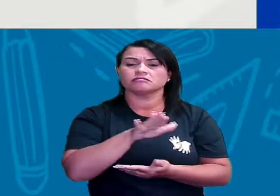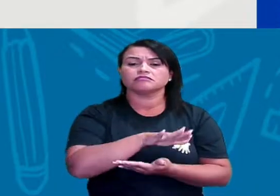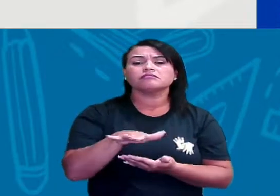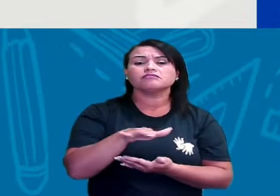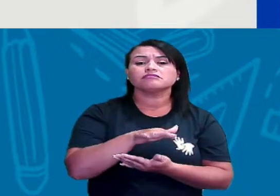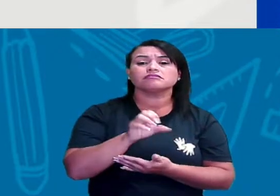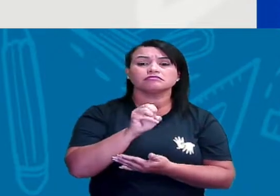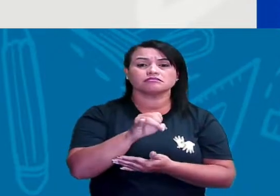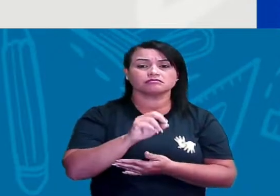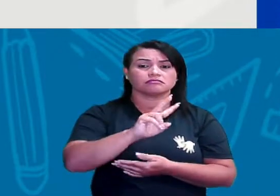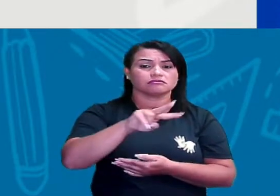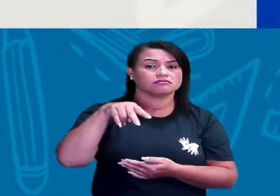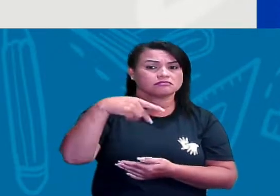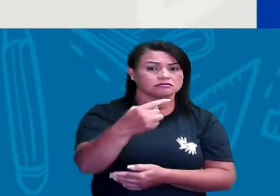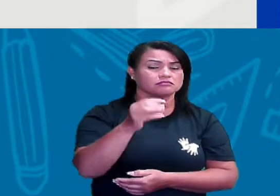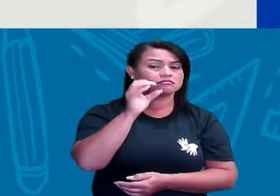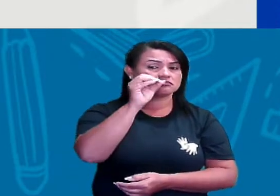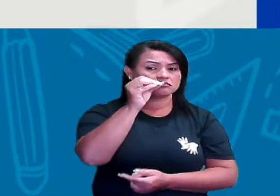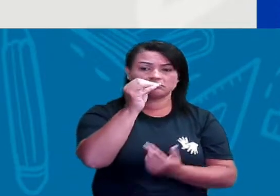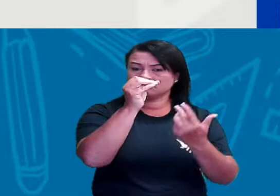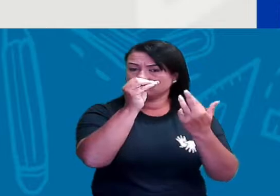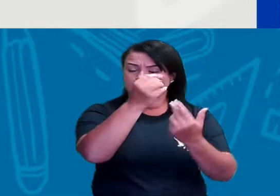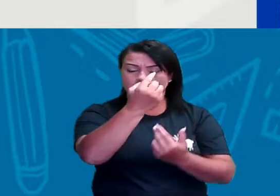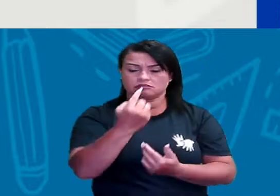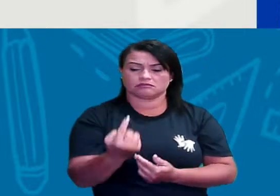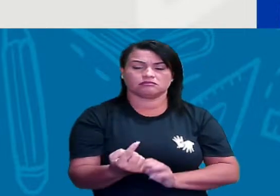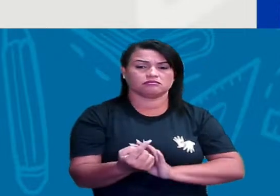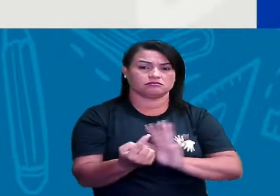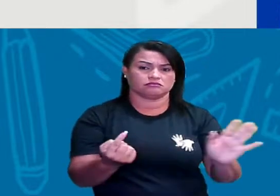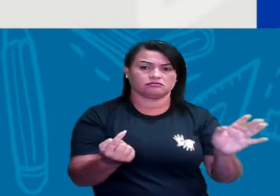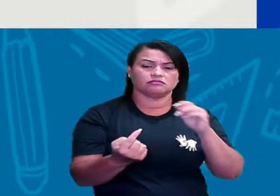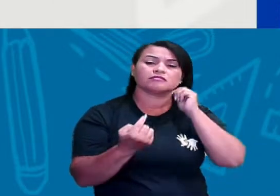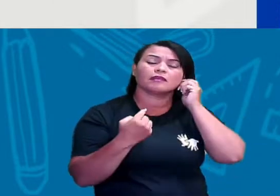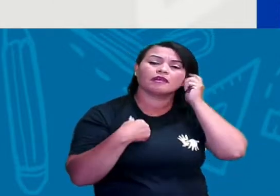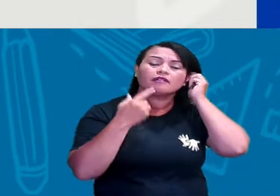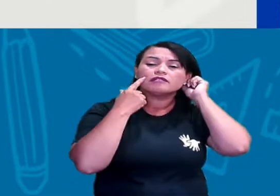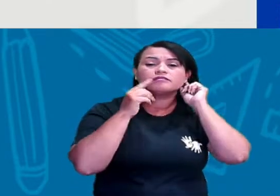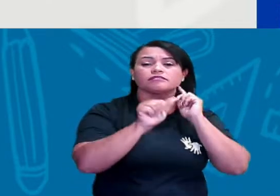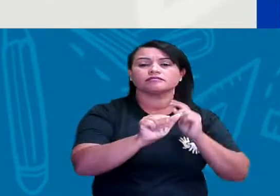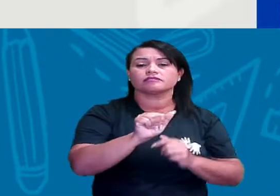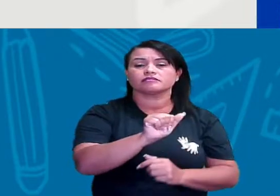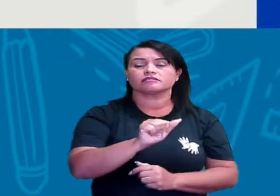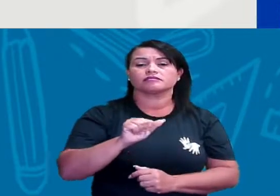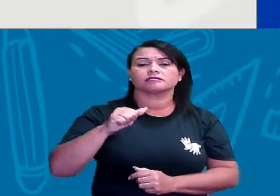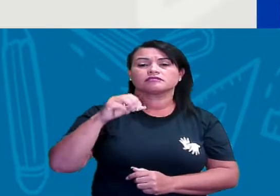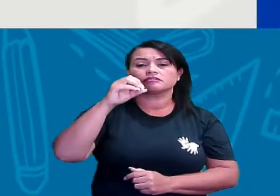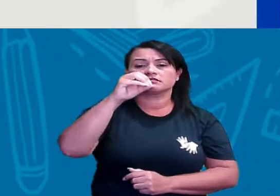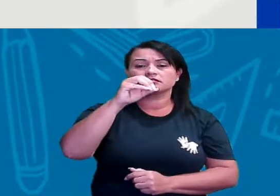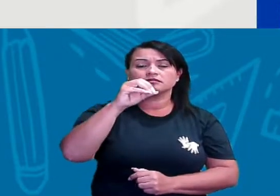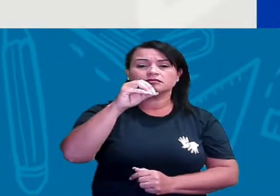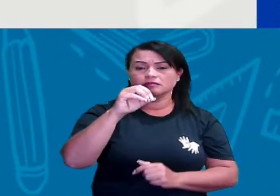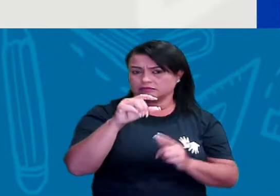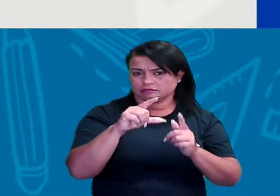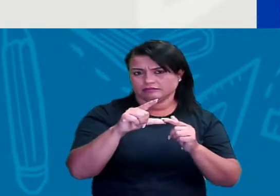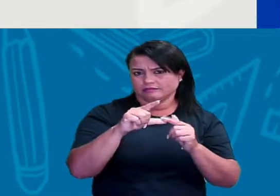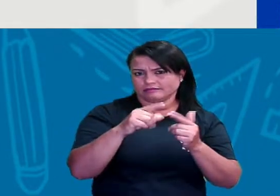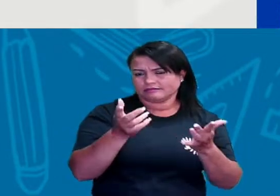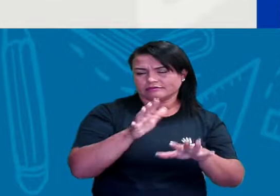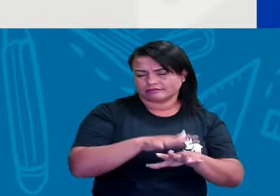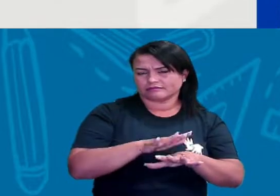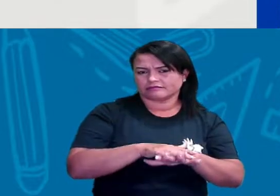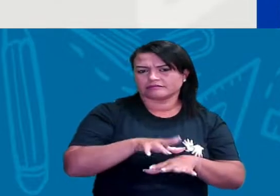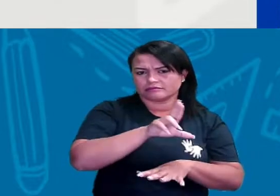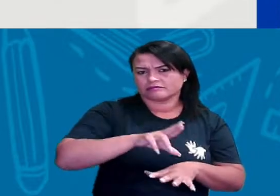expoente for zero, ele sempre vai ser igual a 1. Ok? Então, eu coloquei aqui, ó, A elevado a zero, né? Coloquei a letra na matemática, sabe que nós